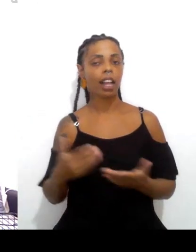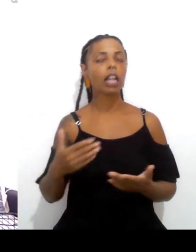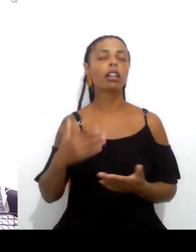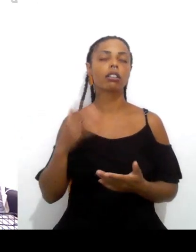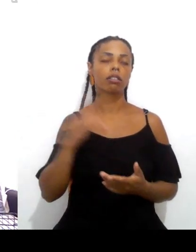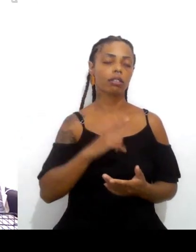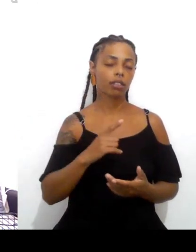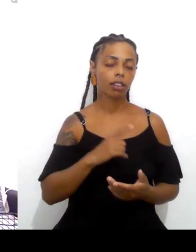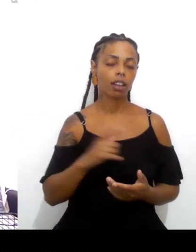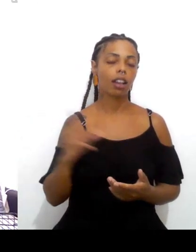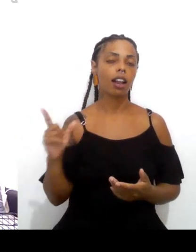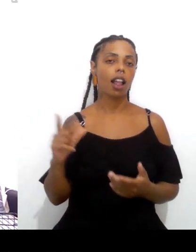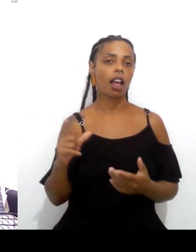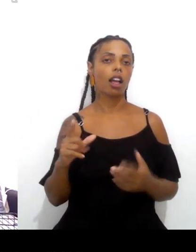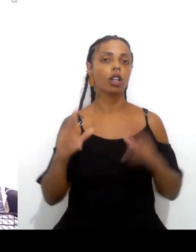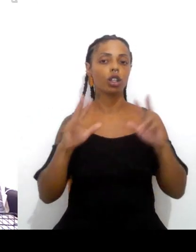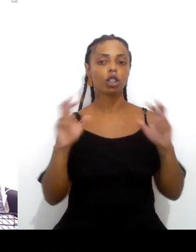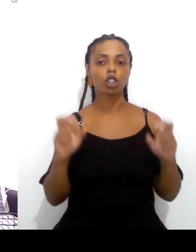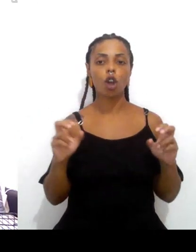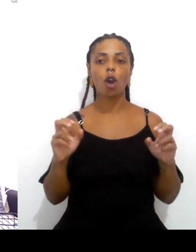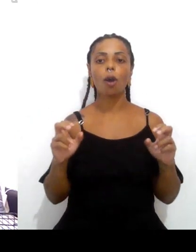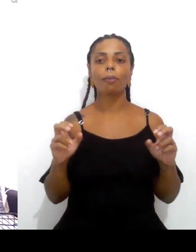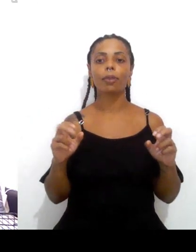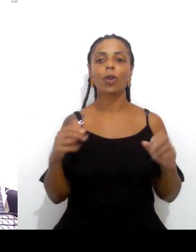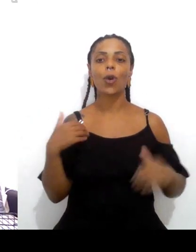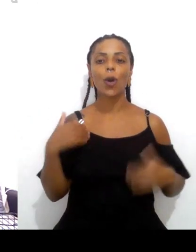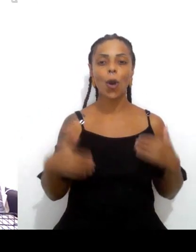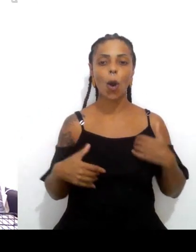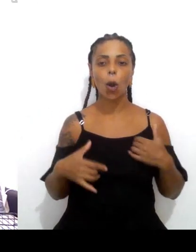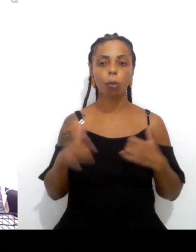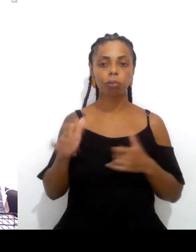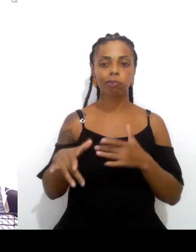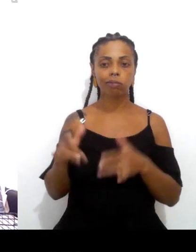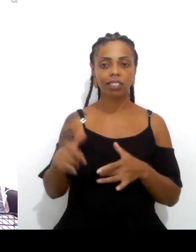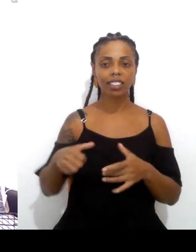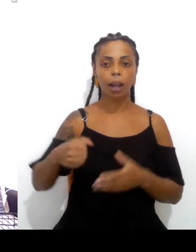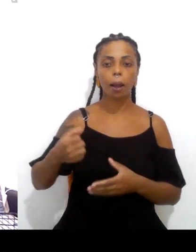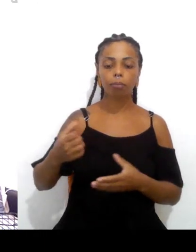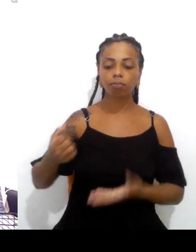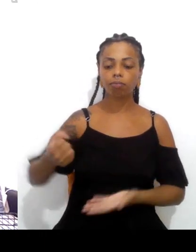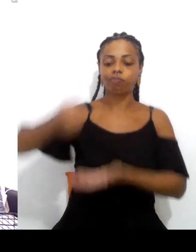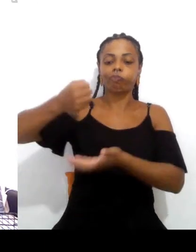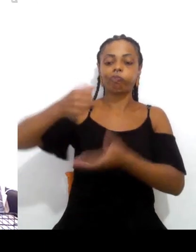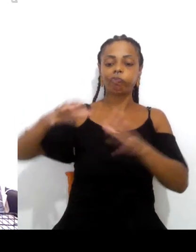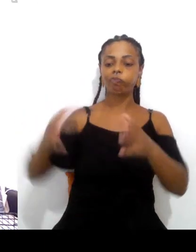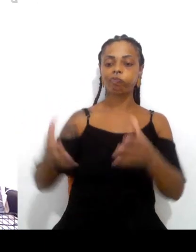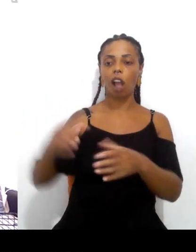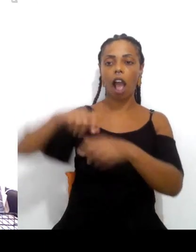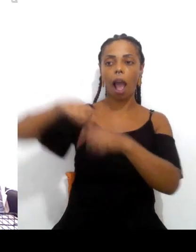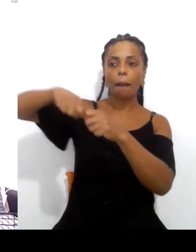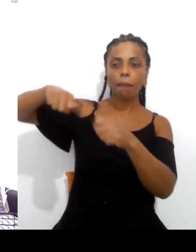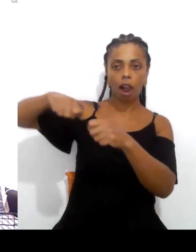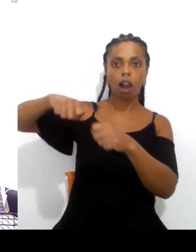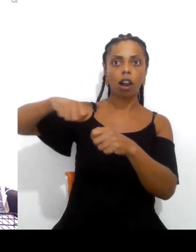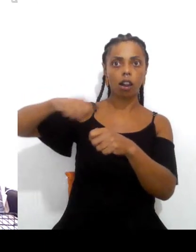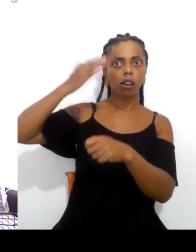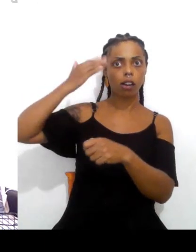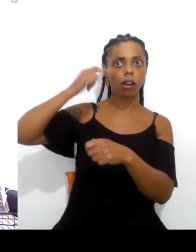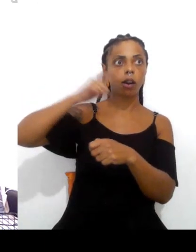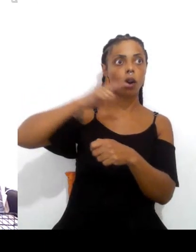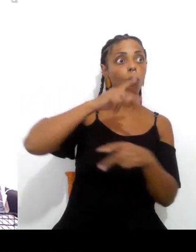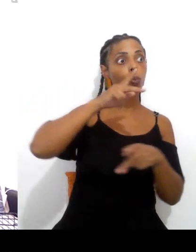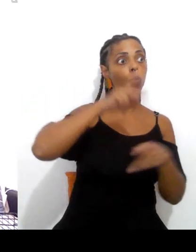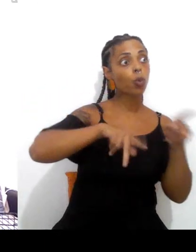humanos o pacote amarrado que trazia esse senso de engajamento do público muito mais do que o pensamento do